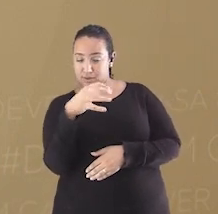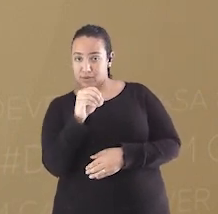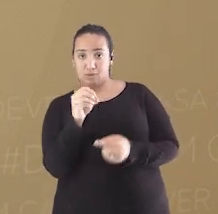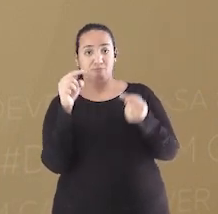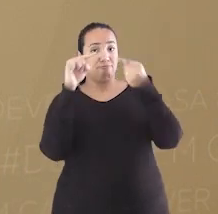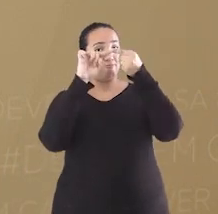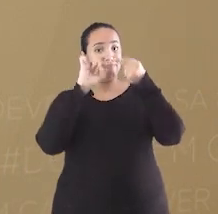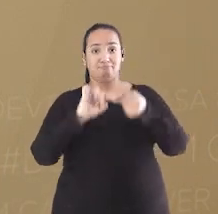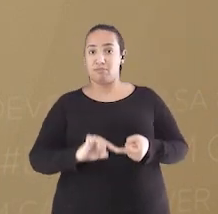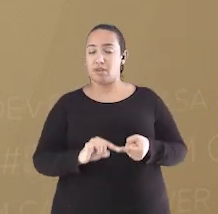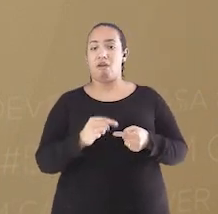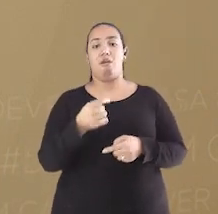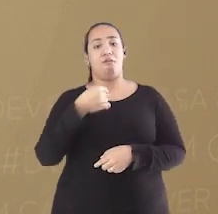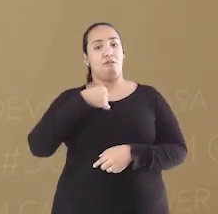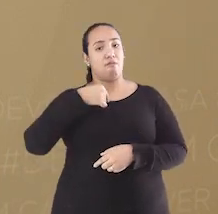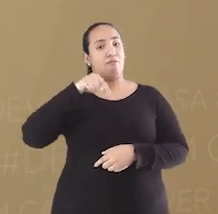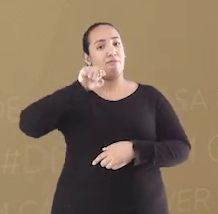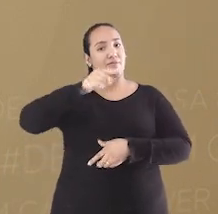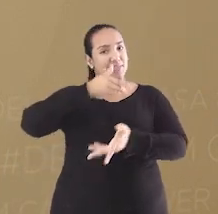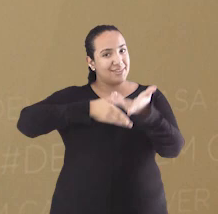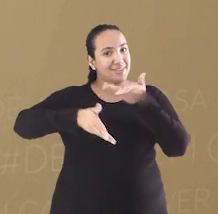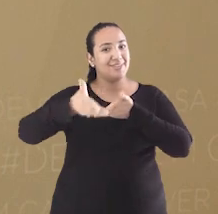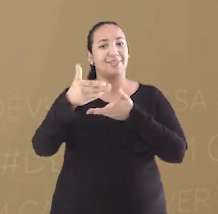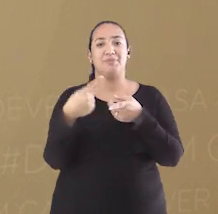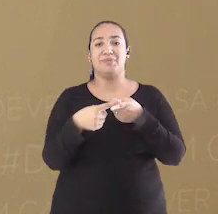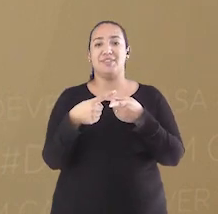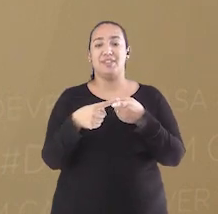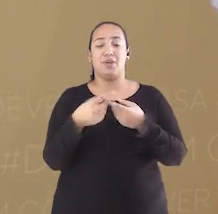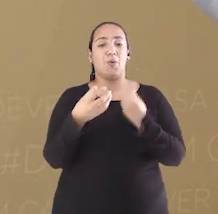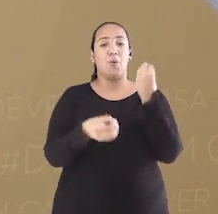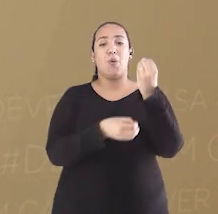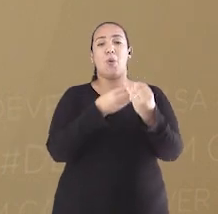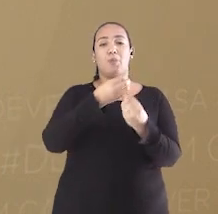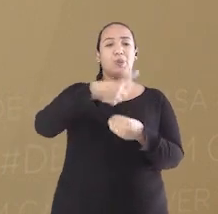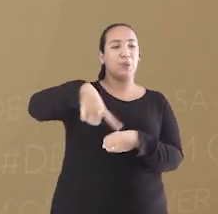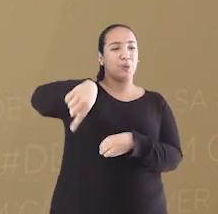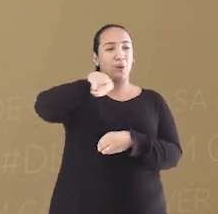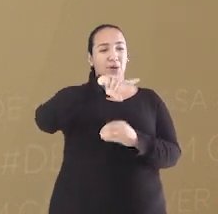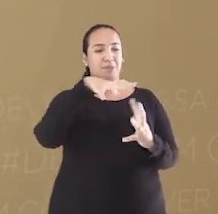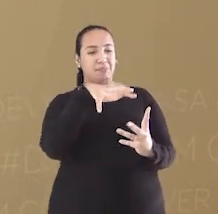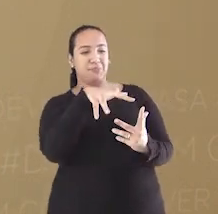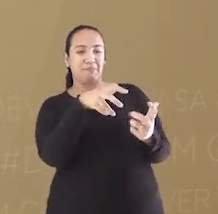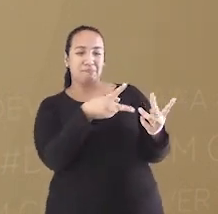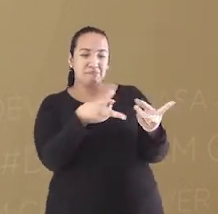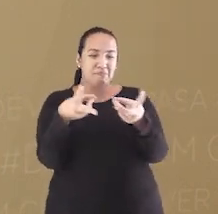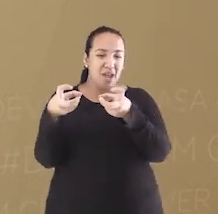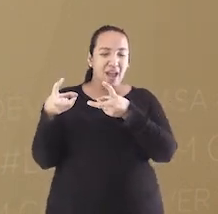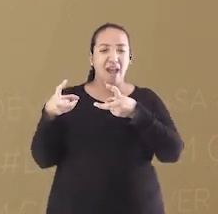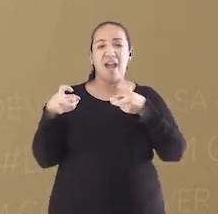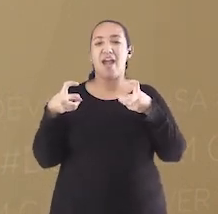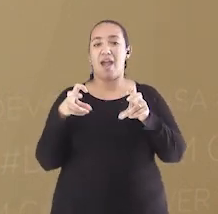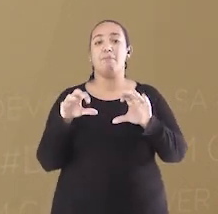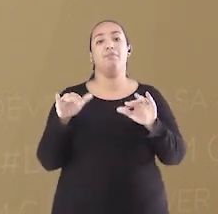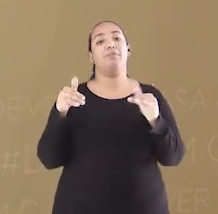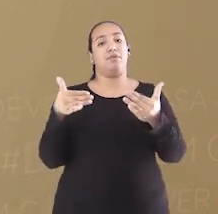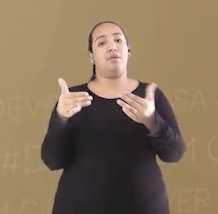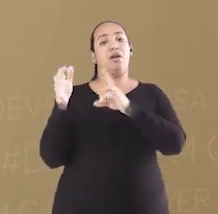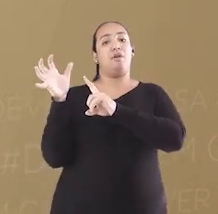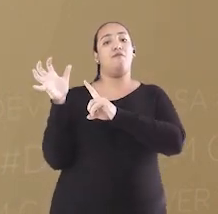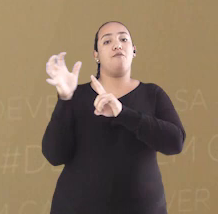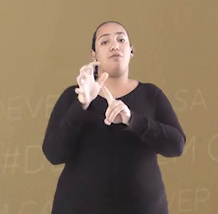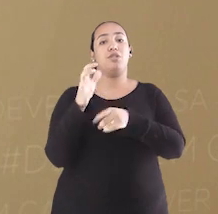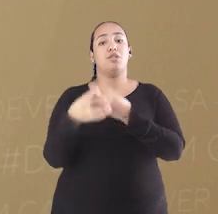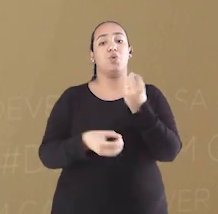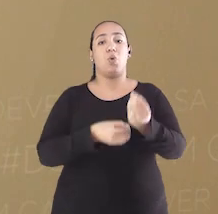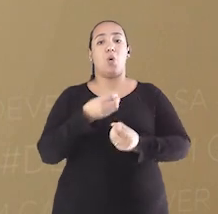Sim, isto porque a maneira como nós entendemos o mundo e a realidade à nossa volta é determinante sobre a maneira